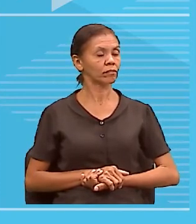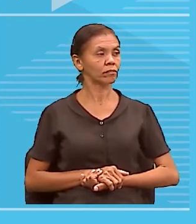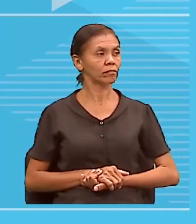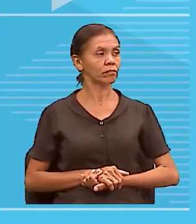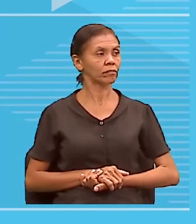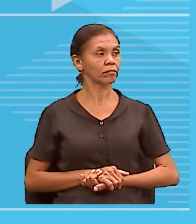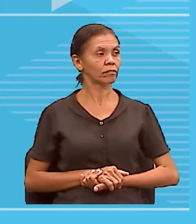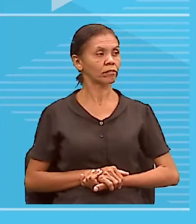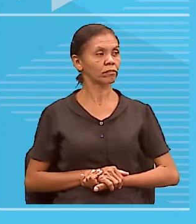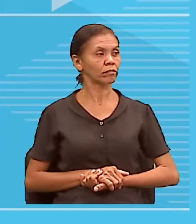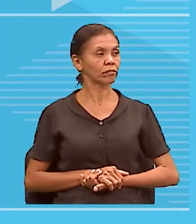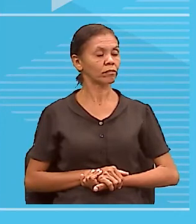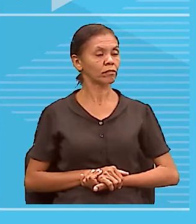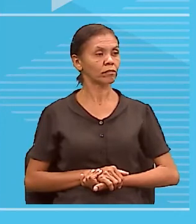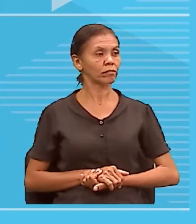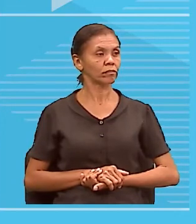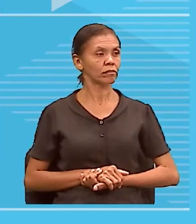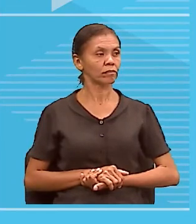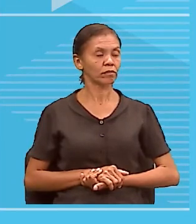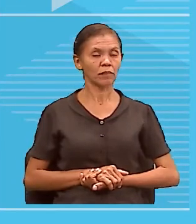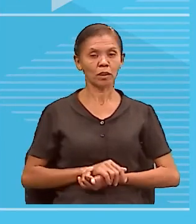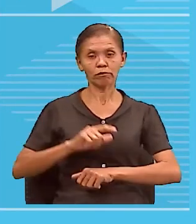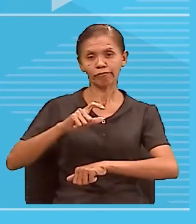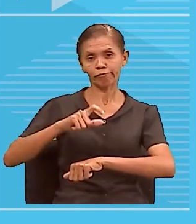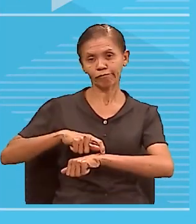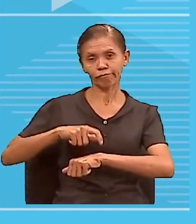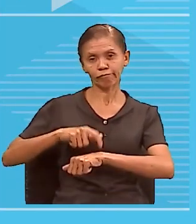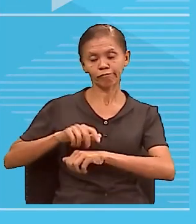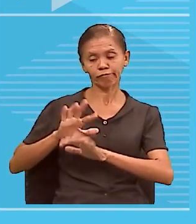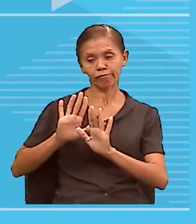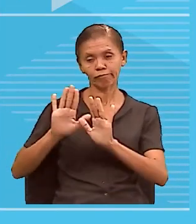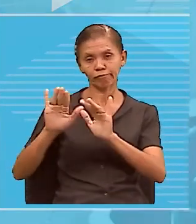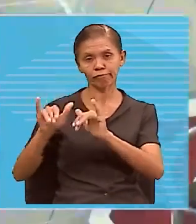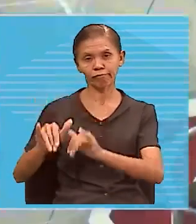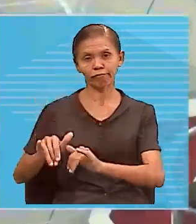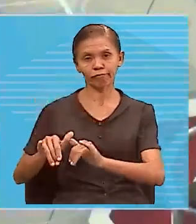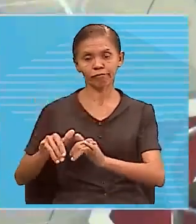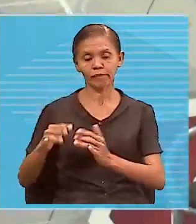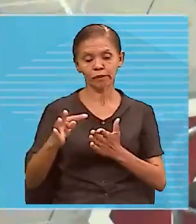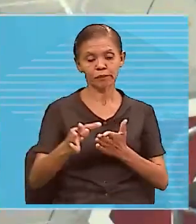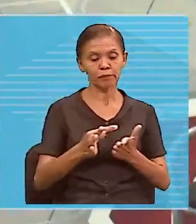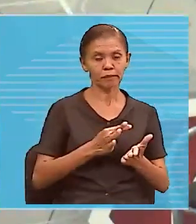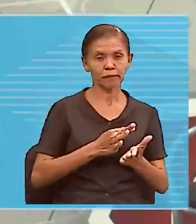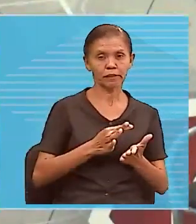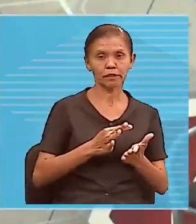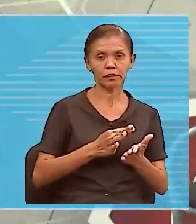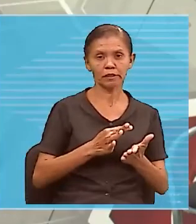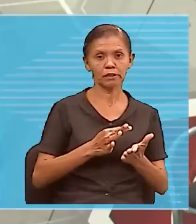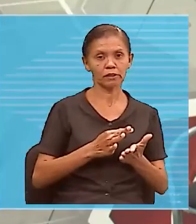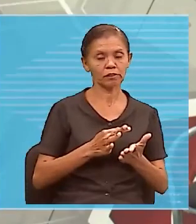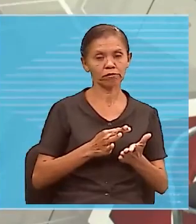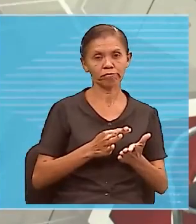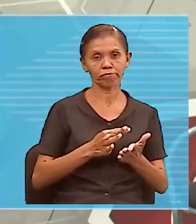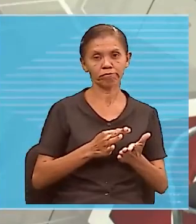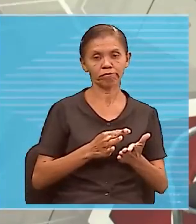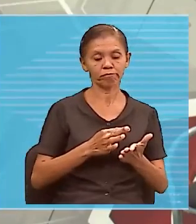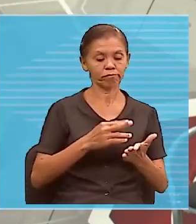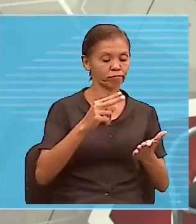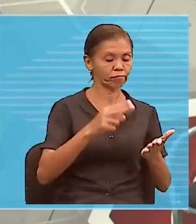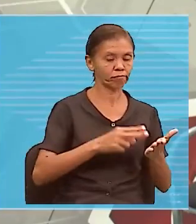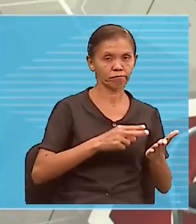é bom a gente já não vai ter mais tempo para avançar ali naquele texto Tinha um texto para gente ler ele